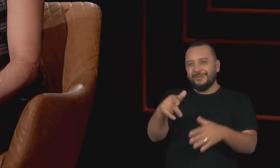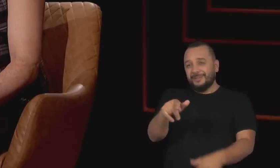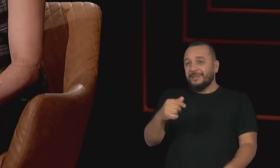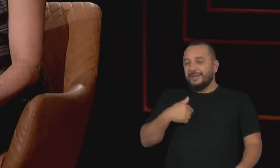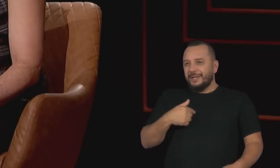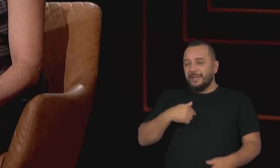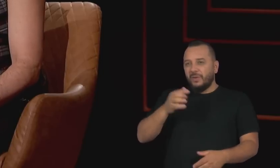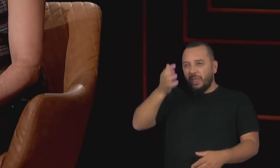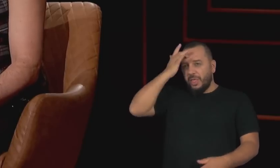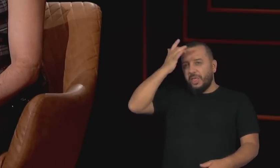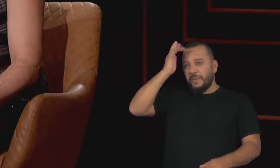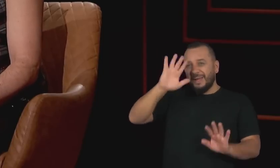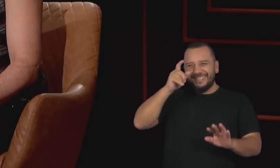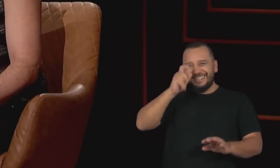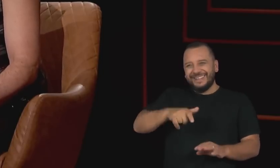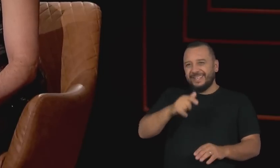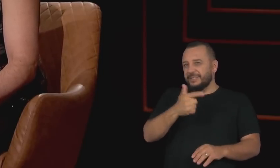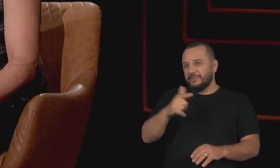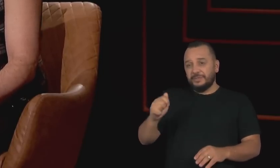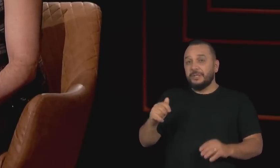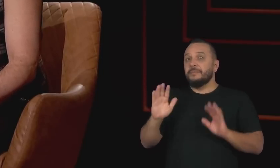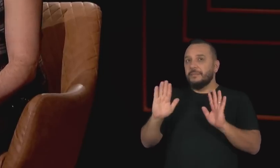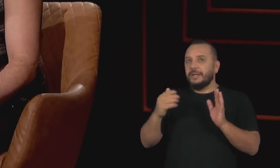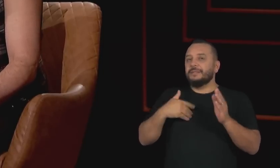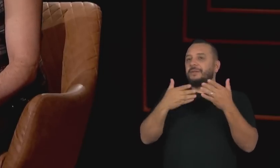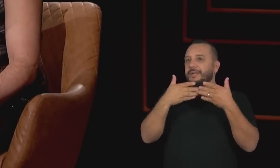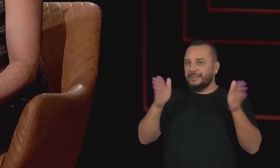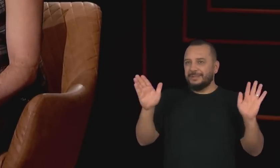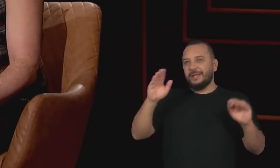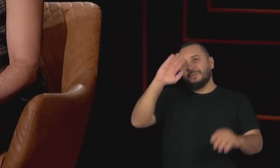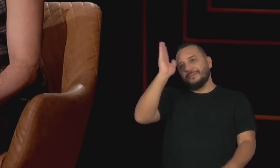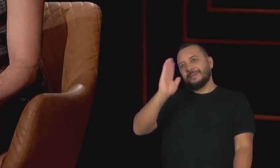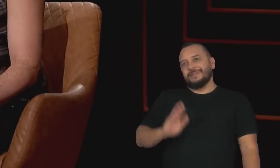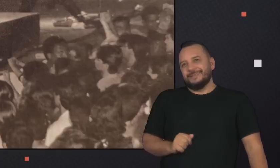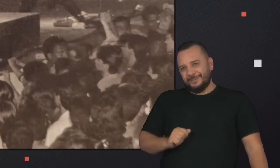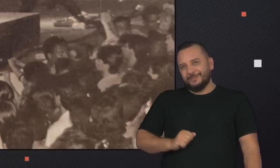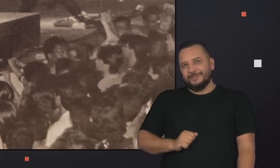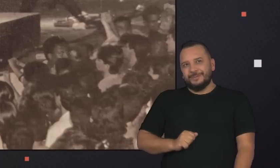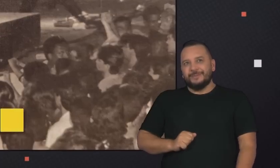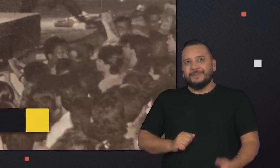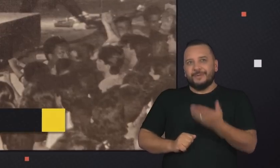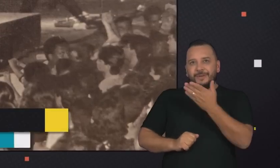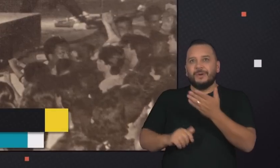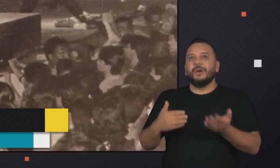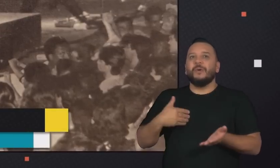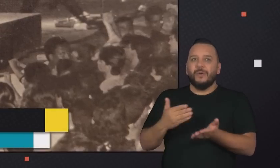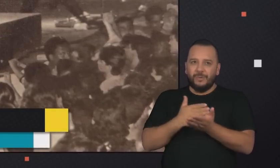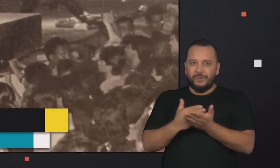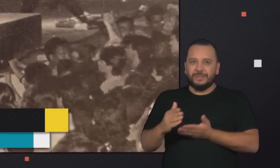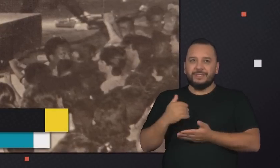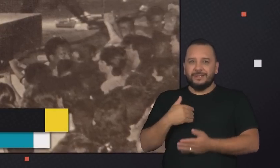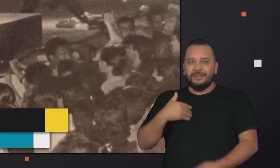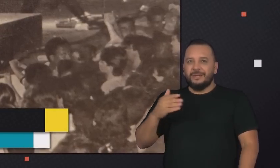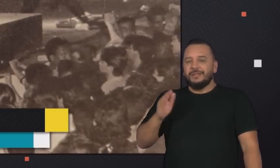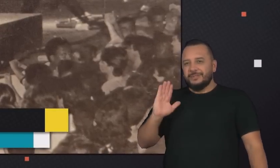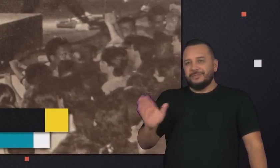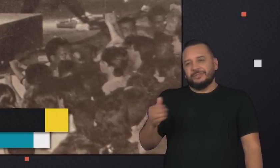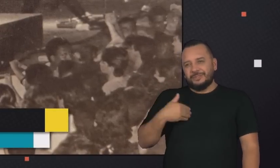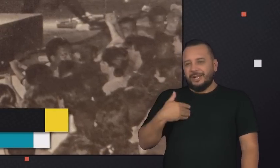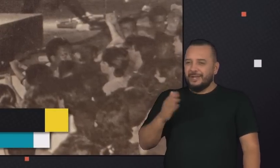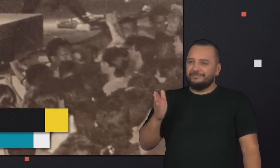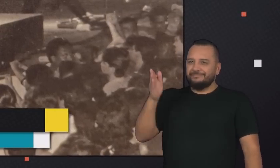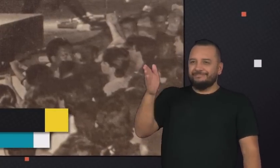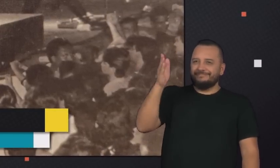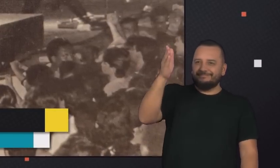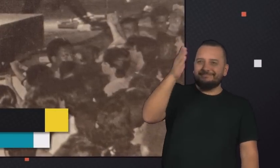ali eu já estava sendo lançado no Brasil. A gente conseguiu depois, o Tóquio, depois de ter conseguido tocar em várias danceterias em